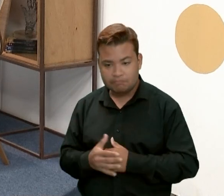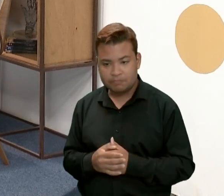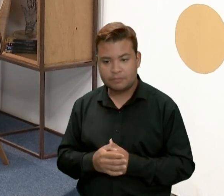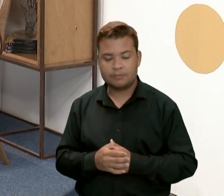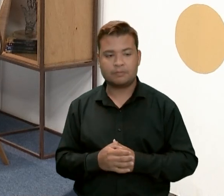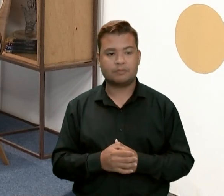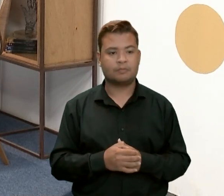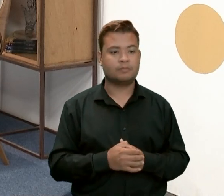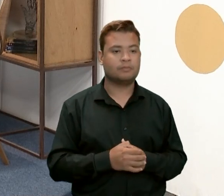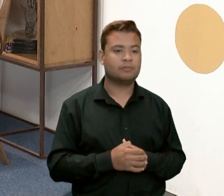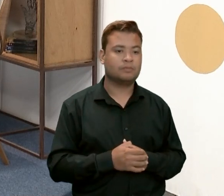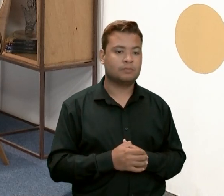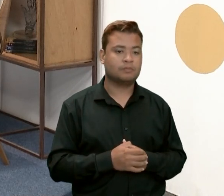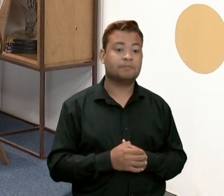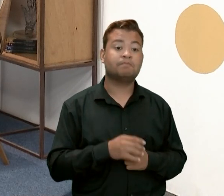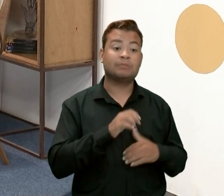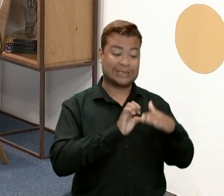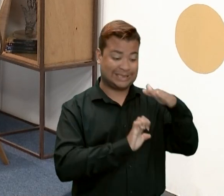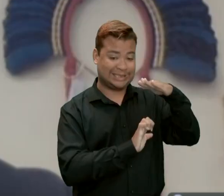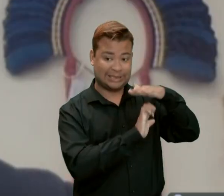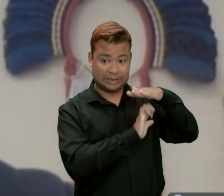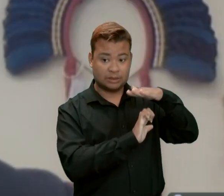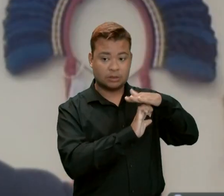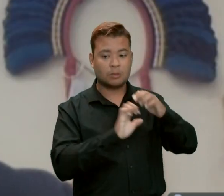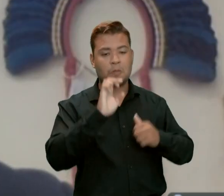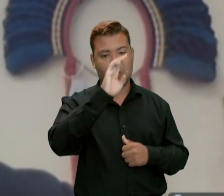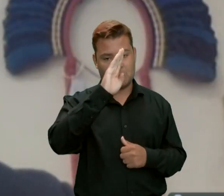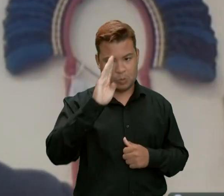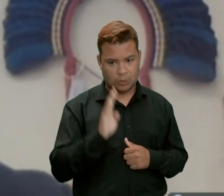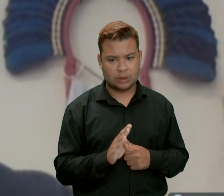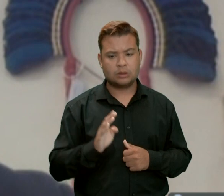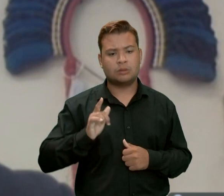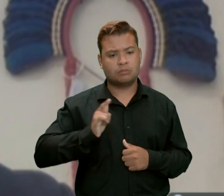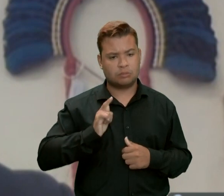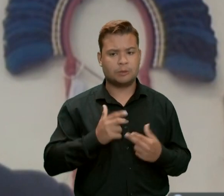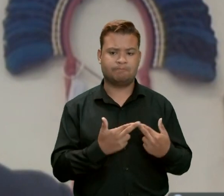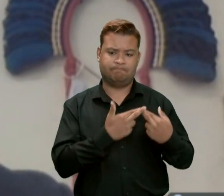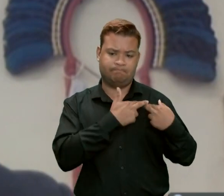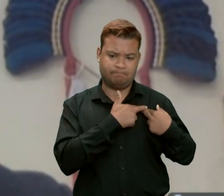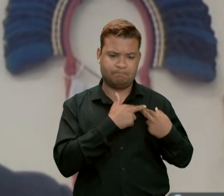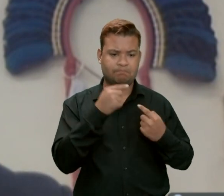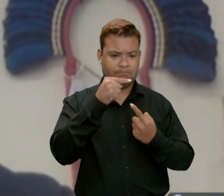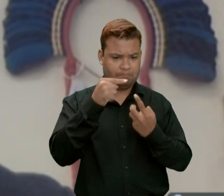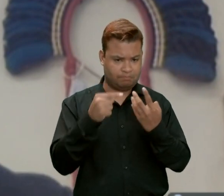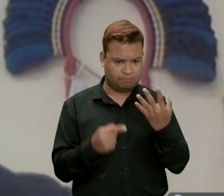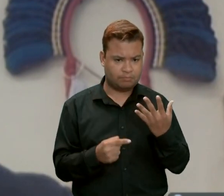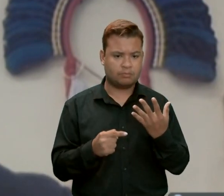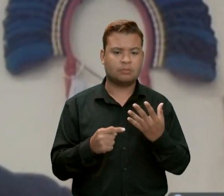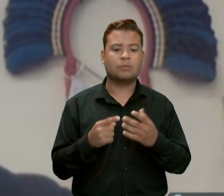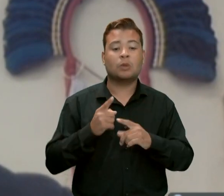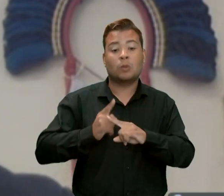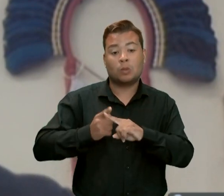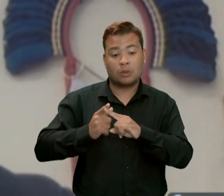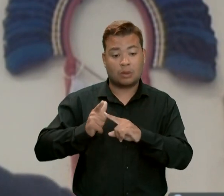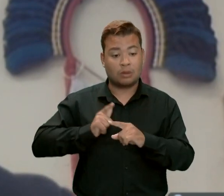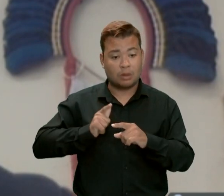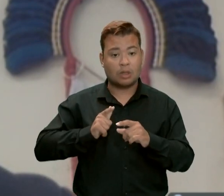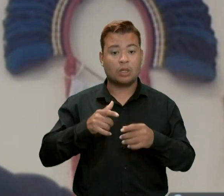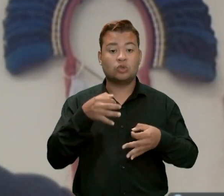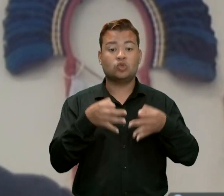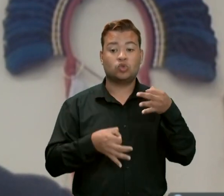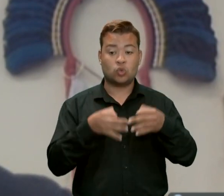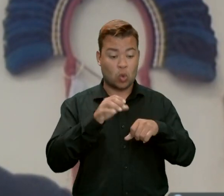Bom, o Estado brasileiro tem entre as suas atribuições, por força de nosso ordenamento jurídico, né, por força